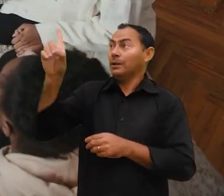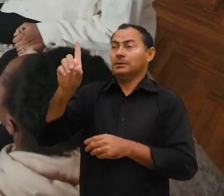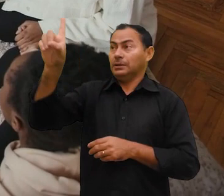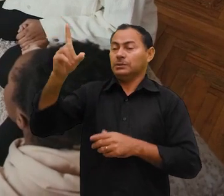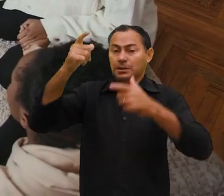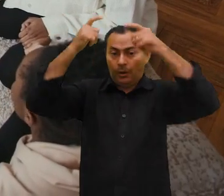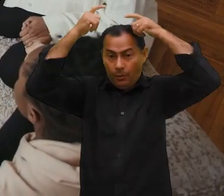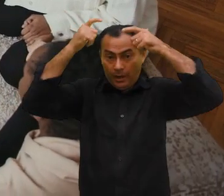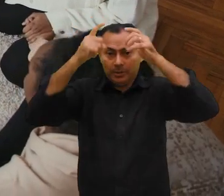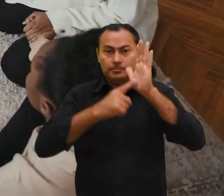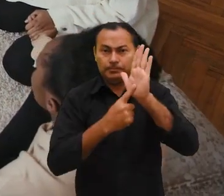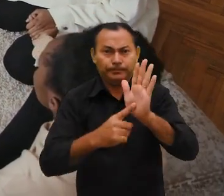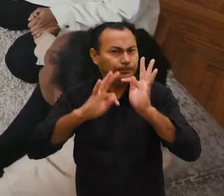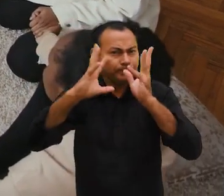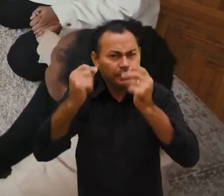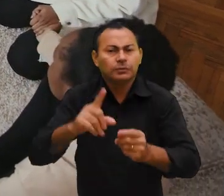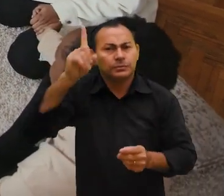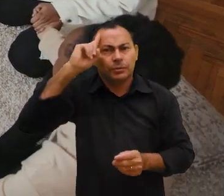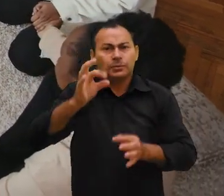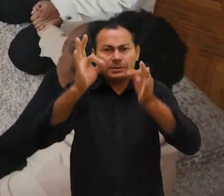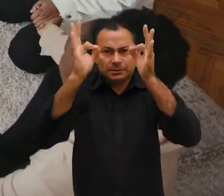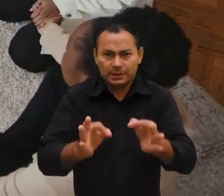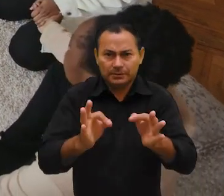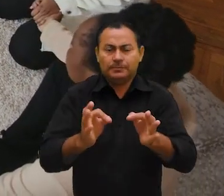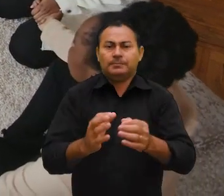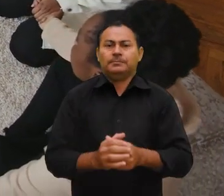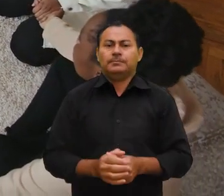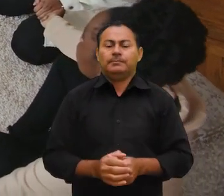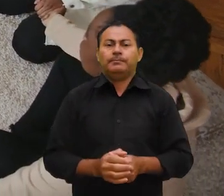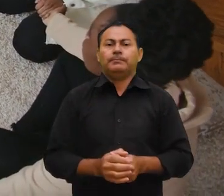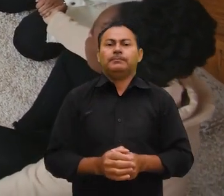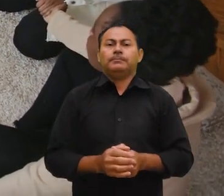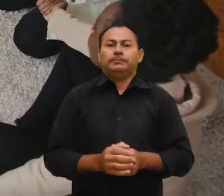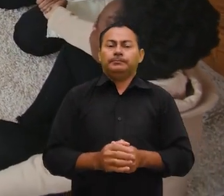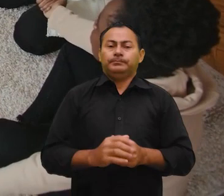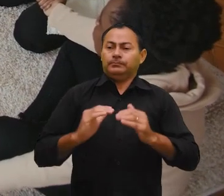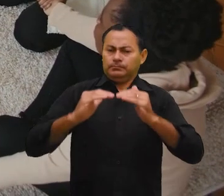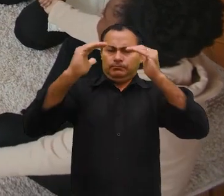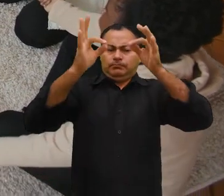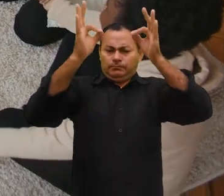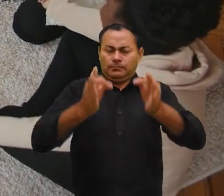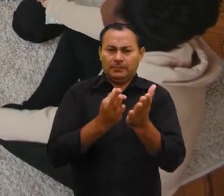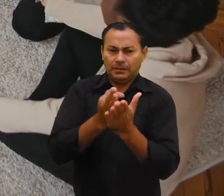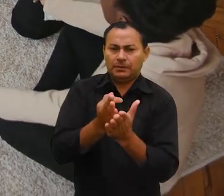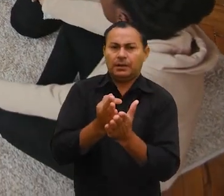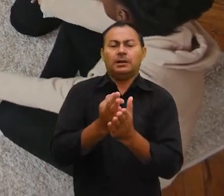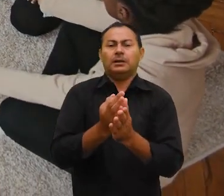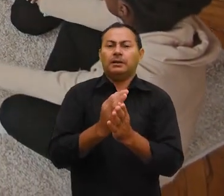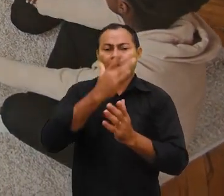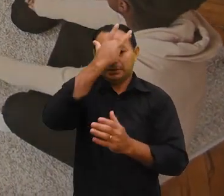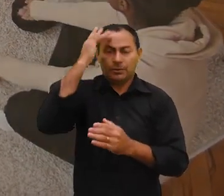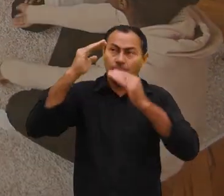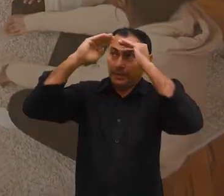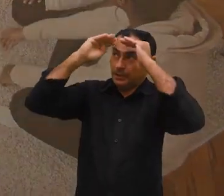no qual Deus é o rei e lhe mostra todo dia o que é certo para ela. E como súdito leal, ela